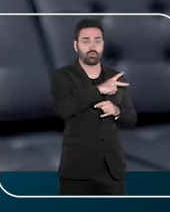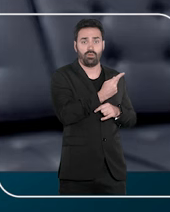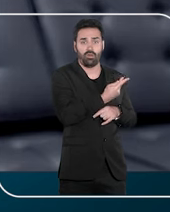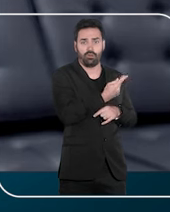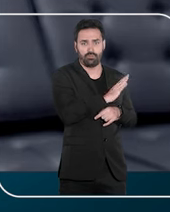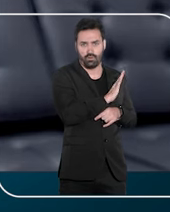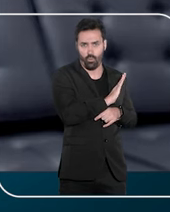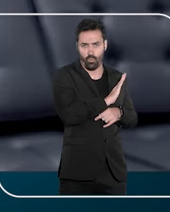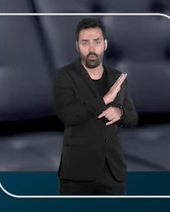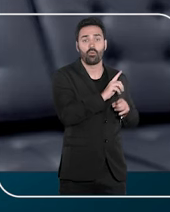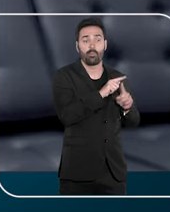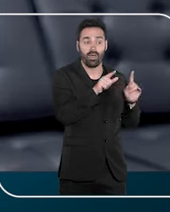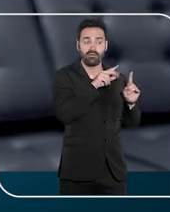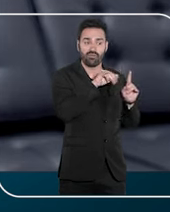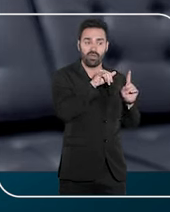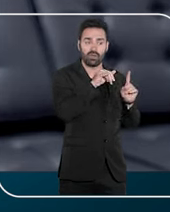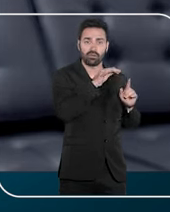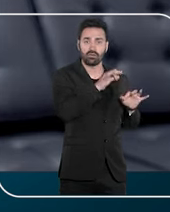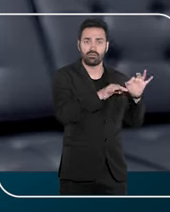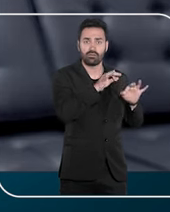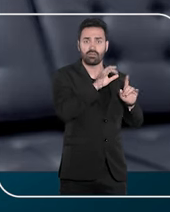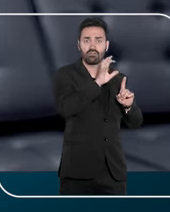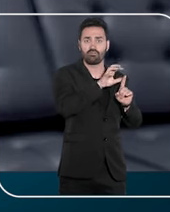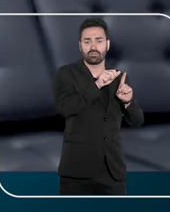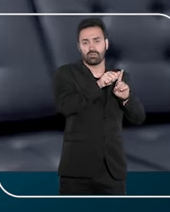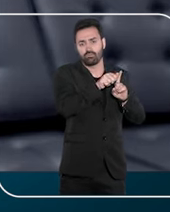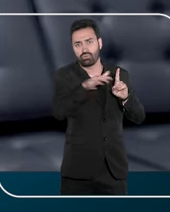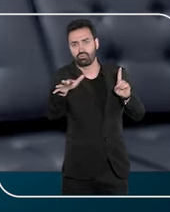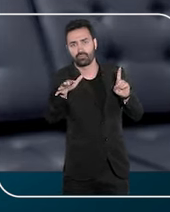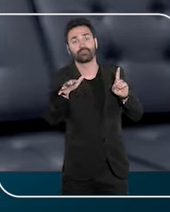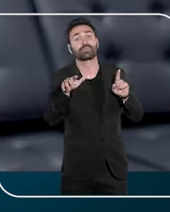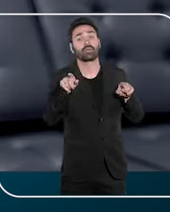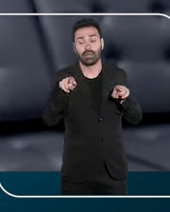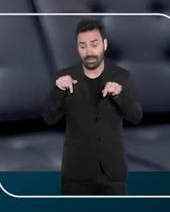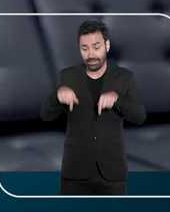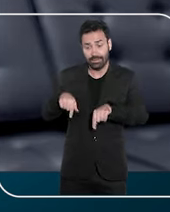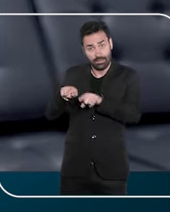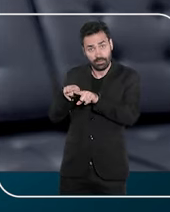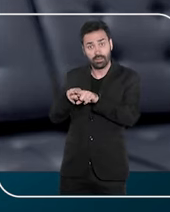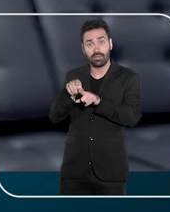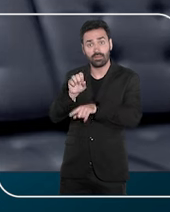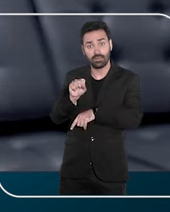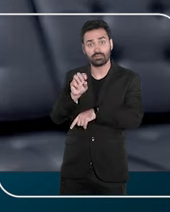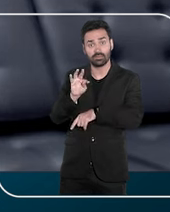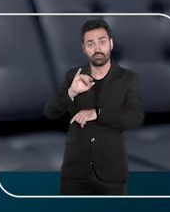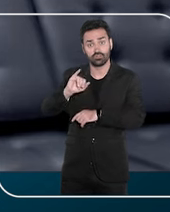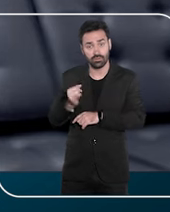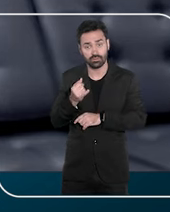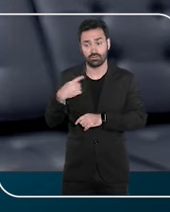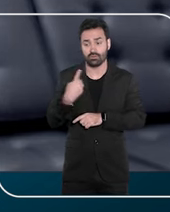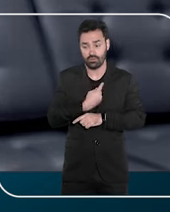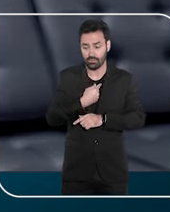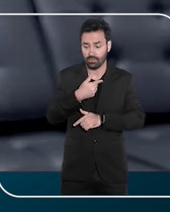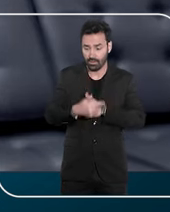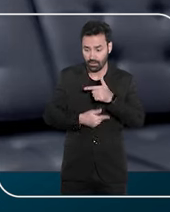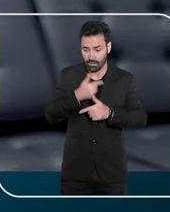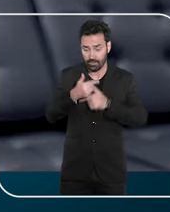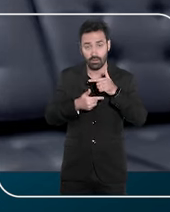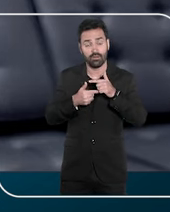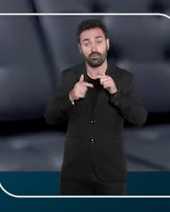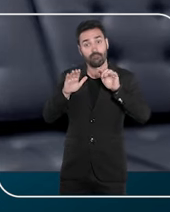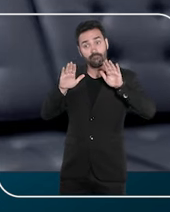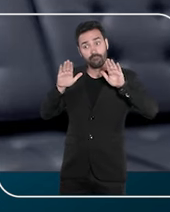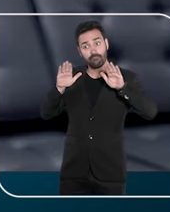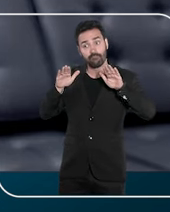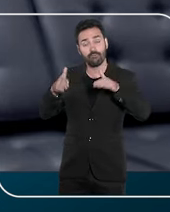aqui no STJ, nós devemos focar a atenção em recursos que